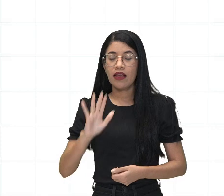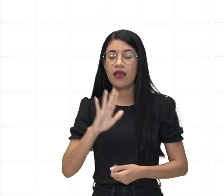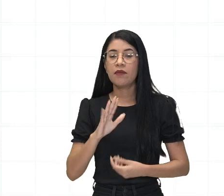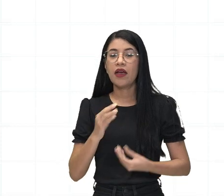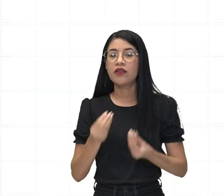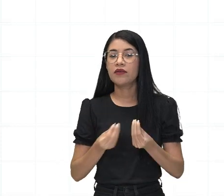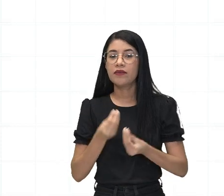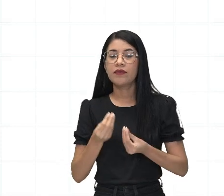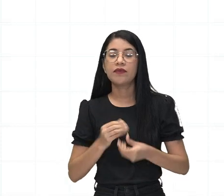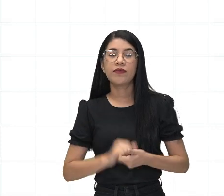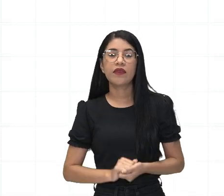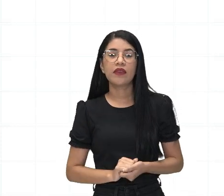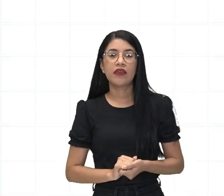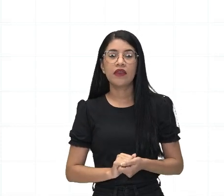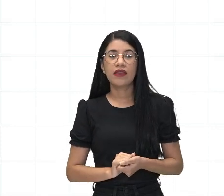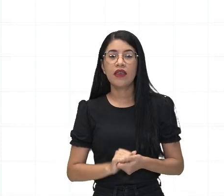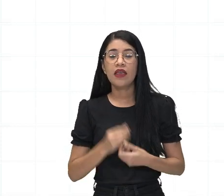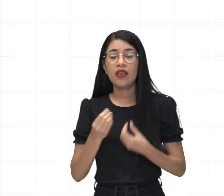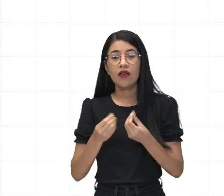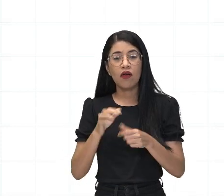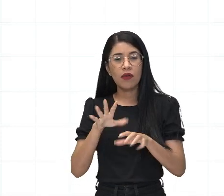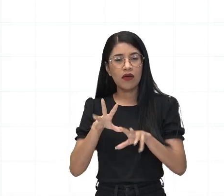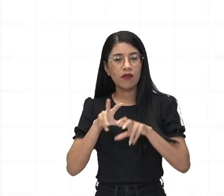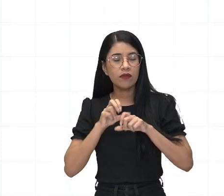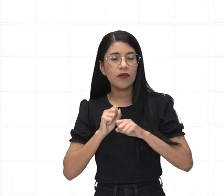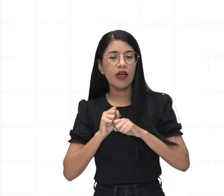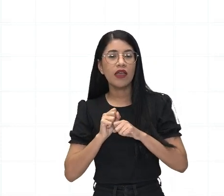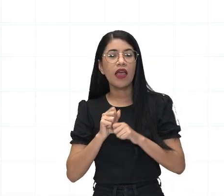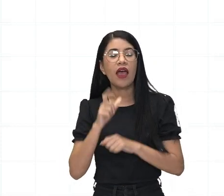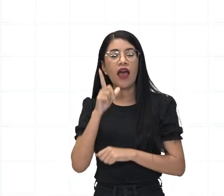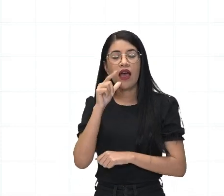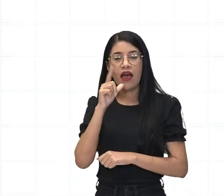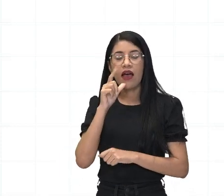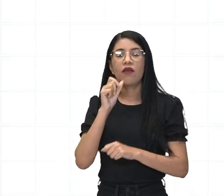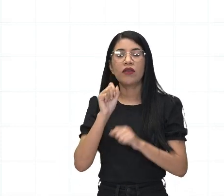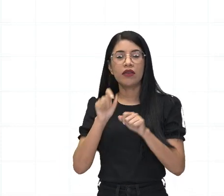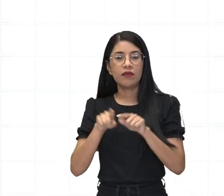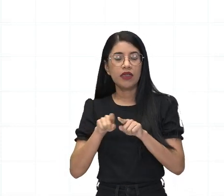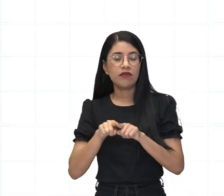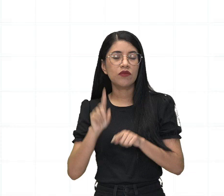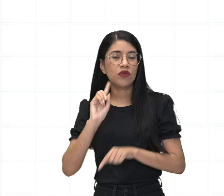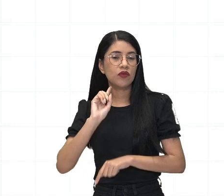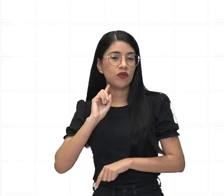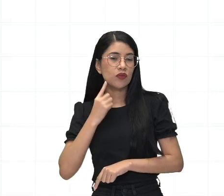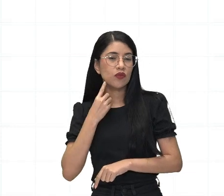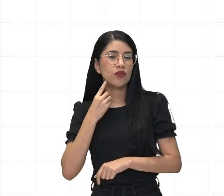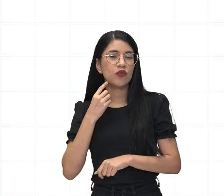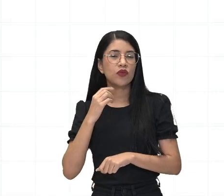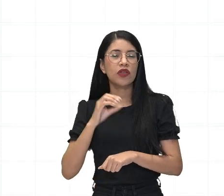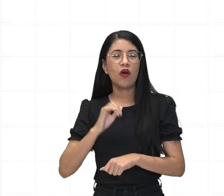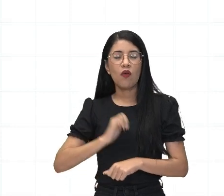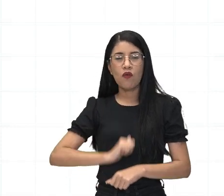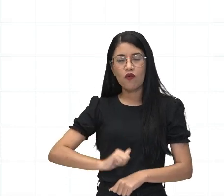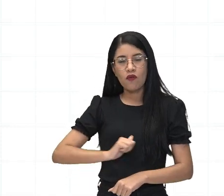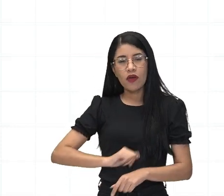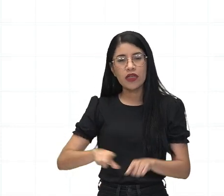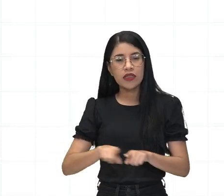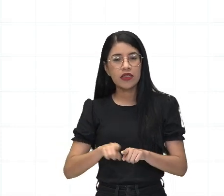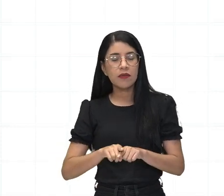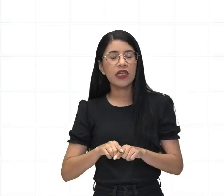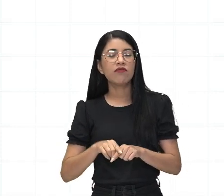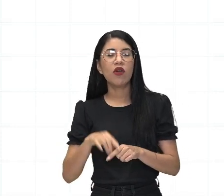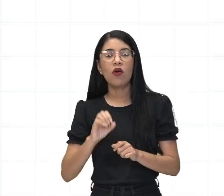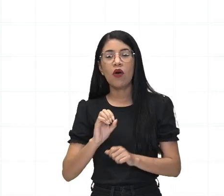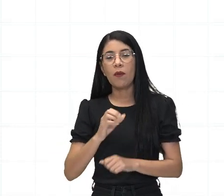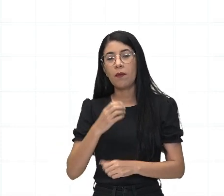a contaminação é pela ingestão de água contaminada, com fezes humanas ou de